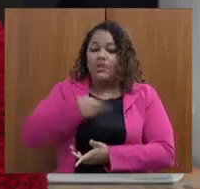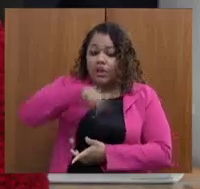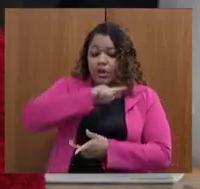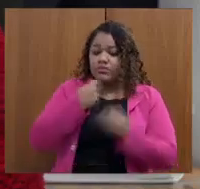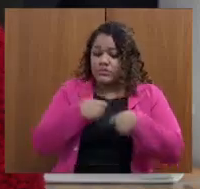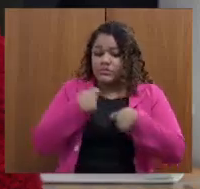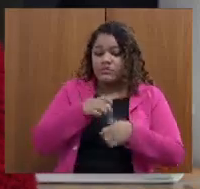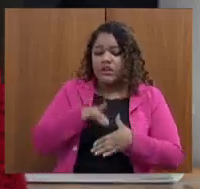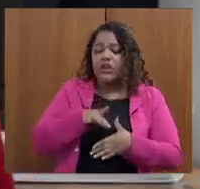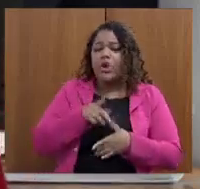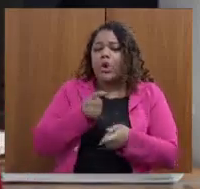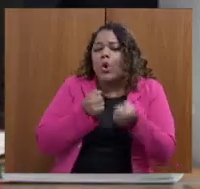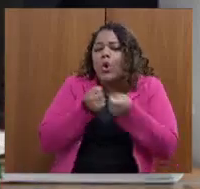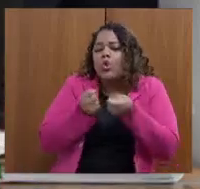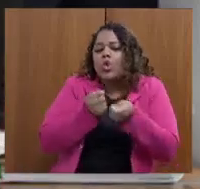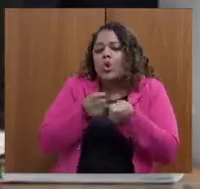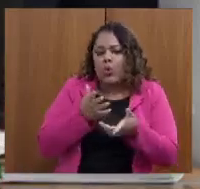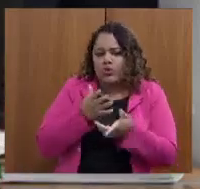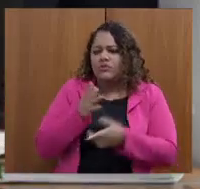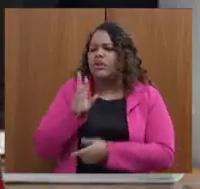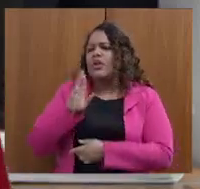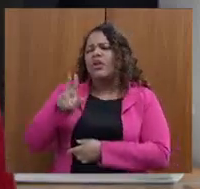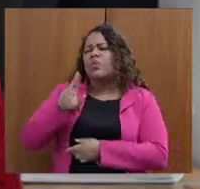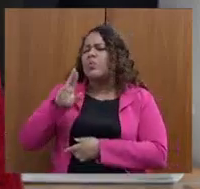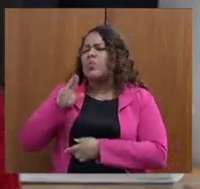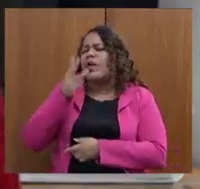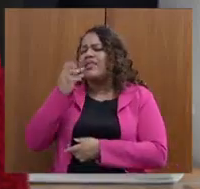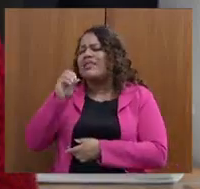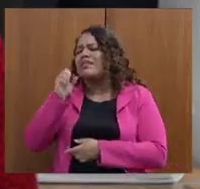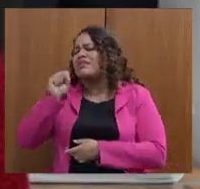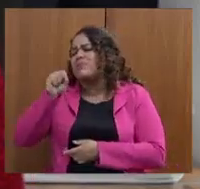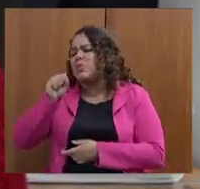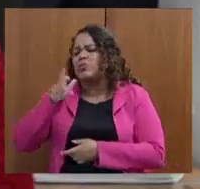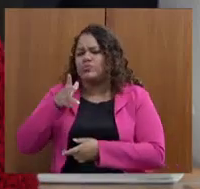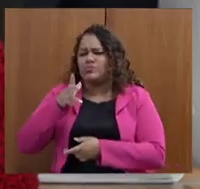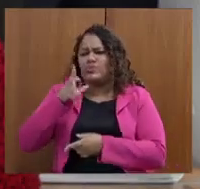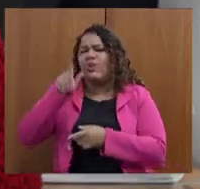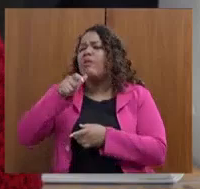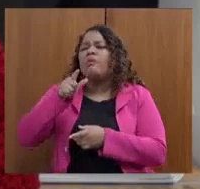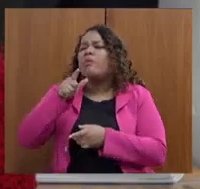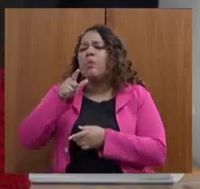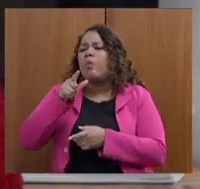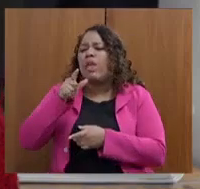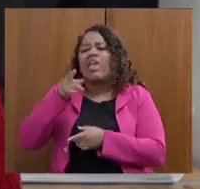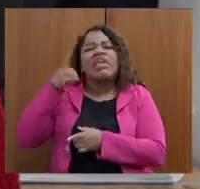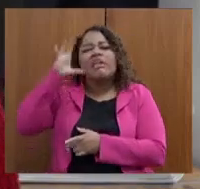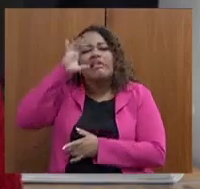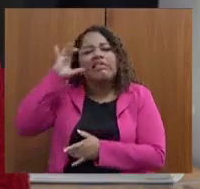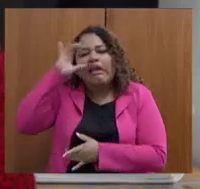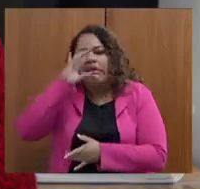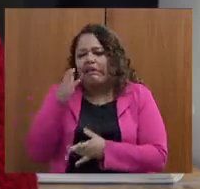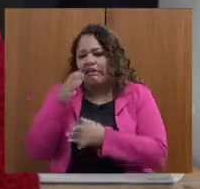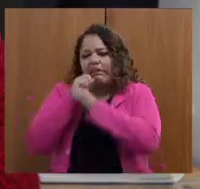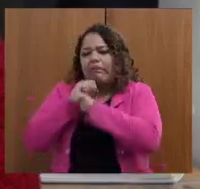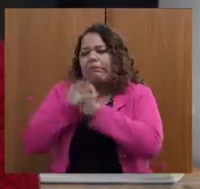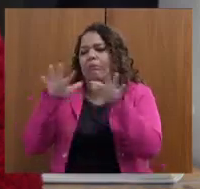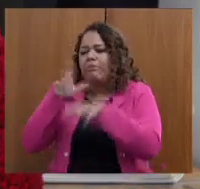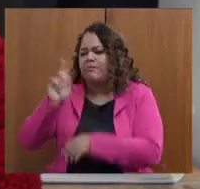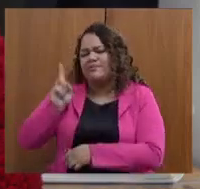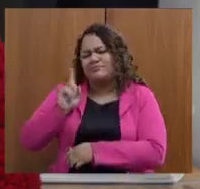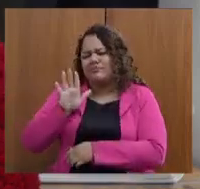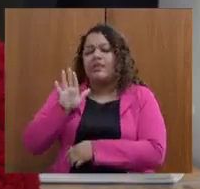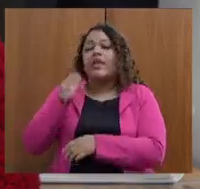mais de conteúdo né não debate de 30 segundos de lacração nós precisamos aprofundar né todas as guerras